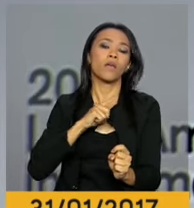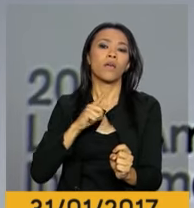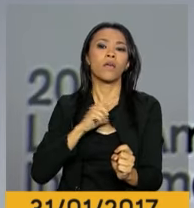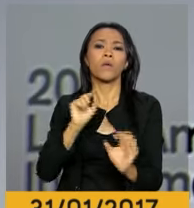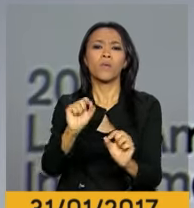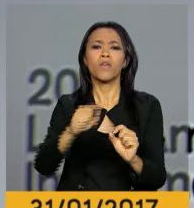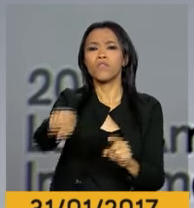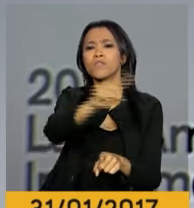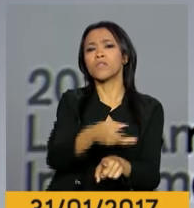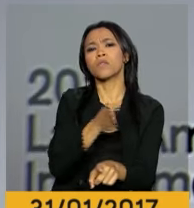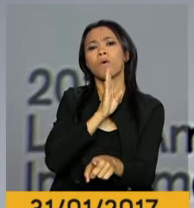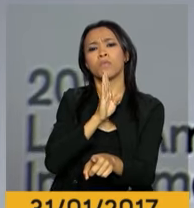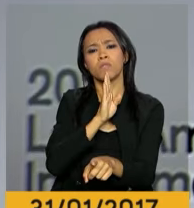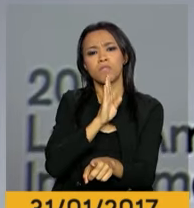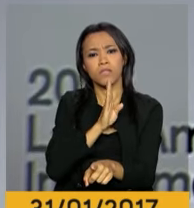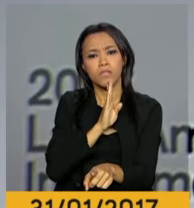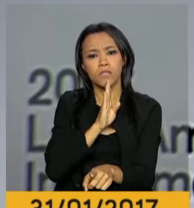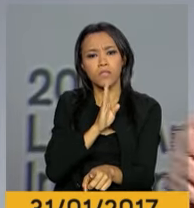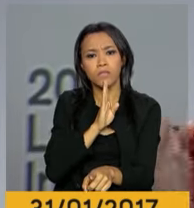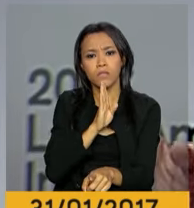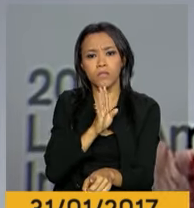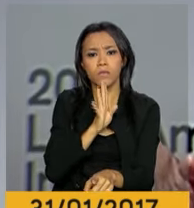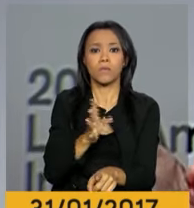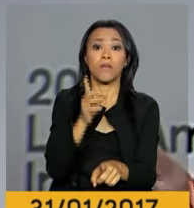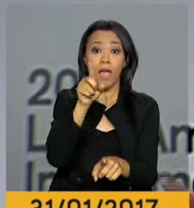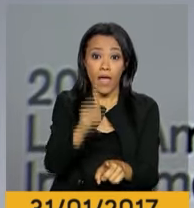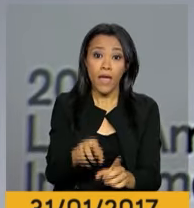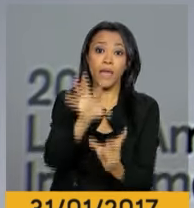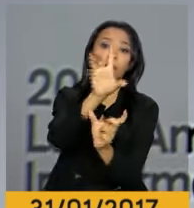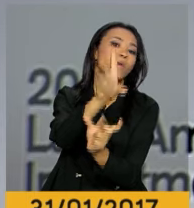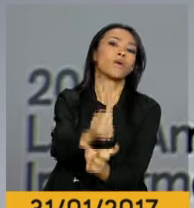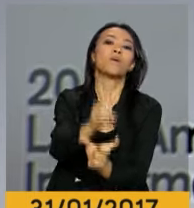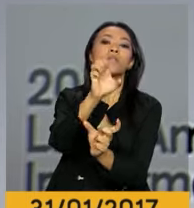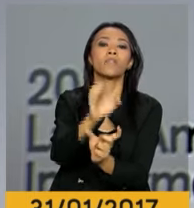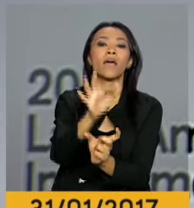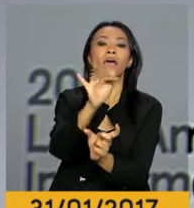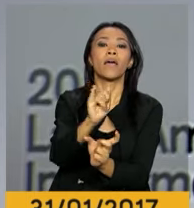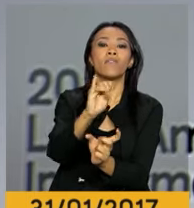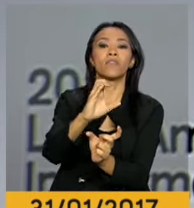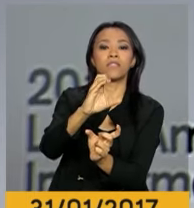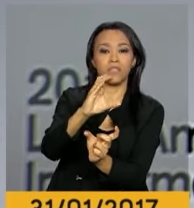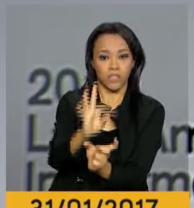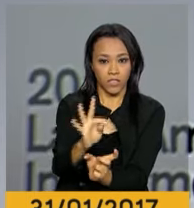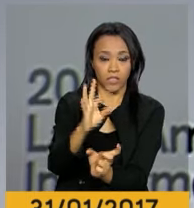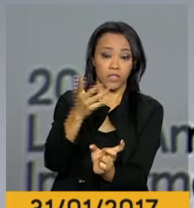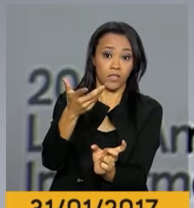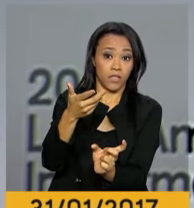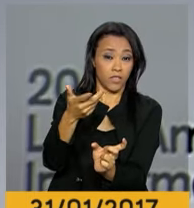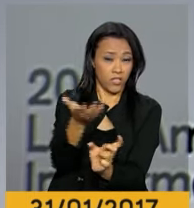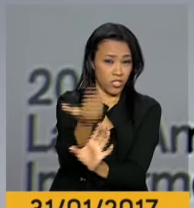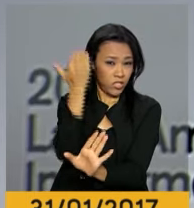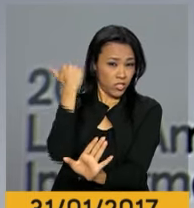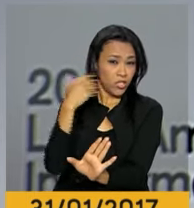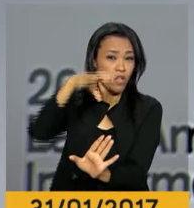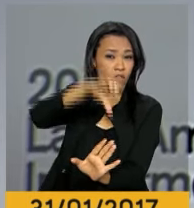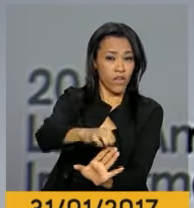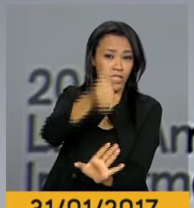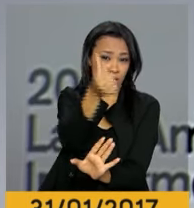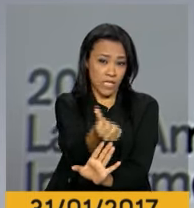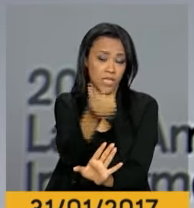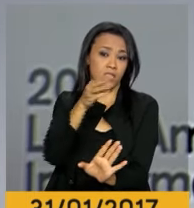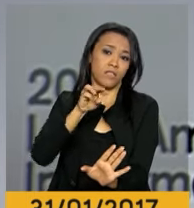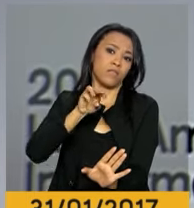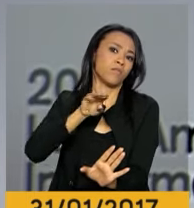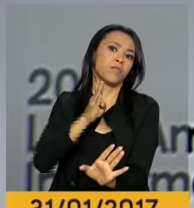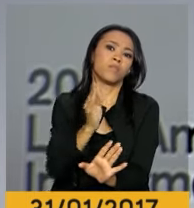conhecida de todos aqui era um déficit primário naquele momento prenunciado de 96 bilhões